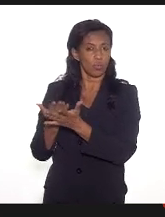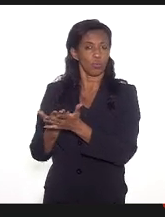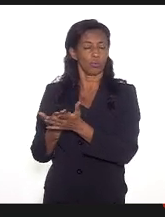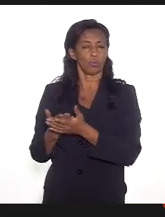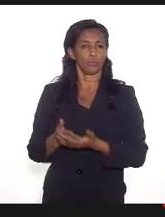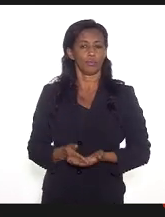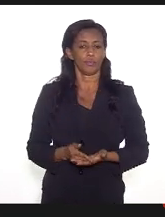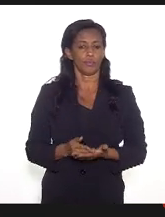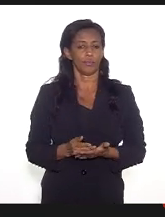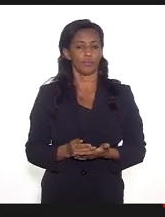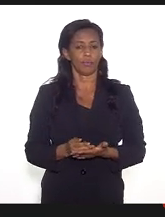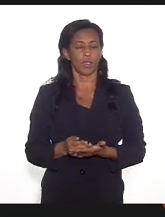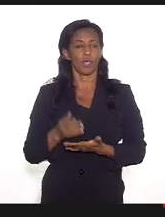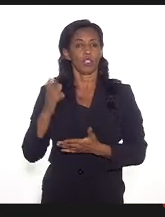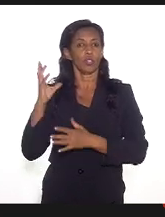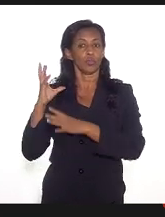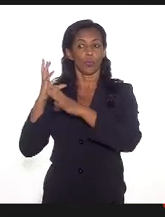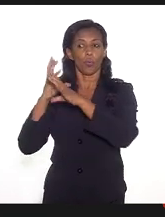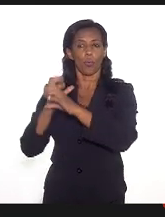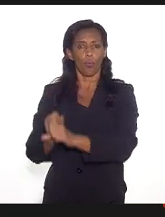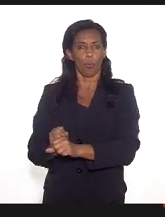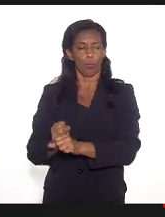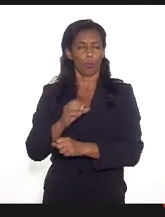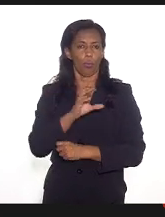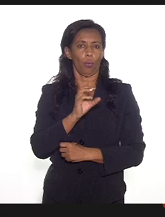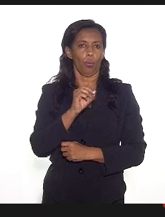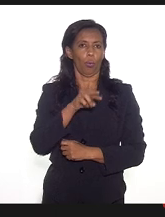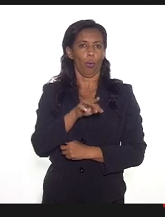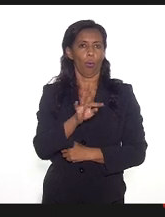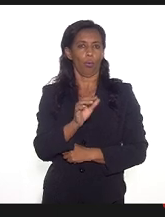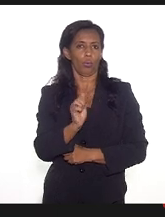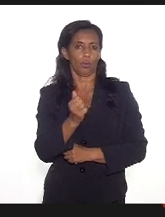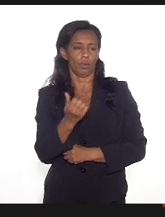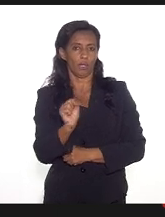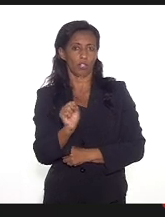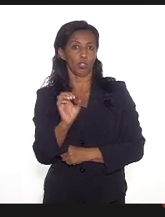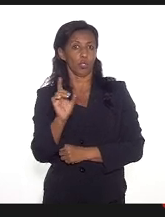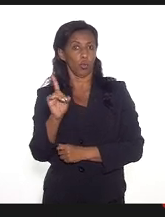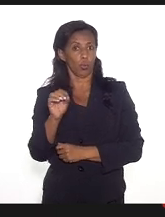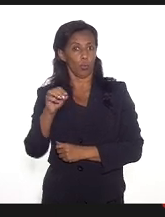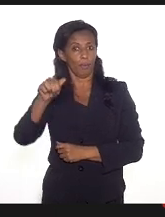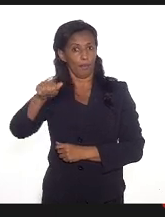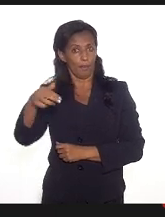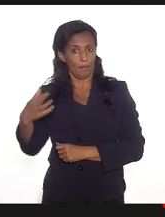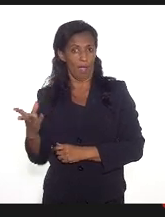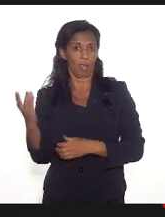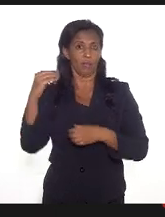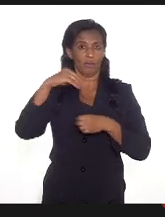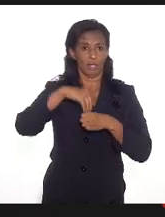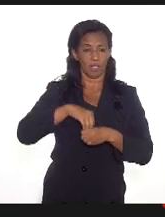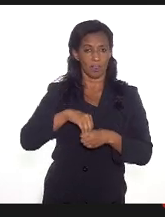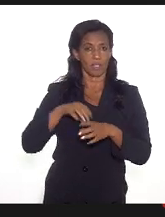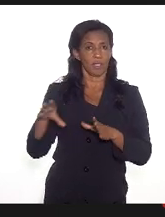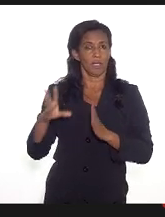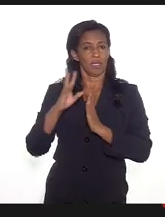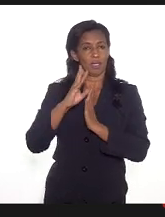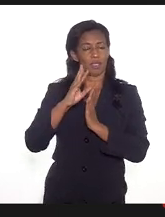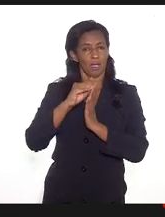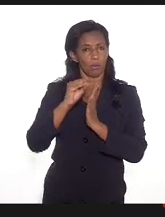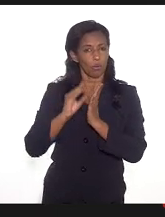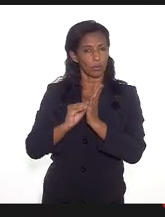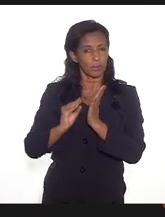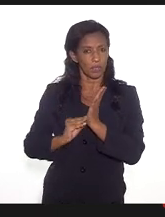de Contas do Mar, realmente vai inserir essa, conceituar a economia do mar